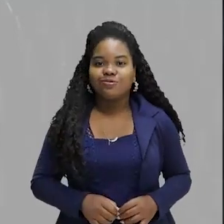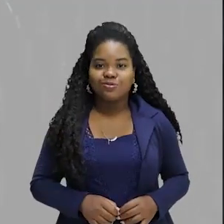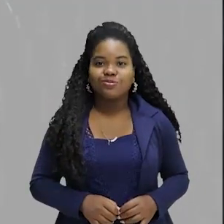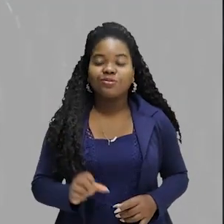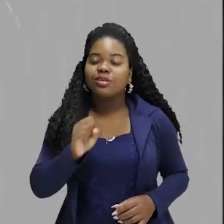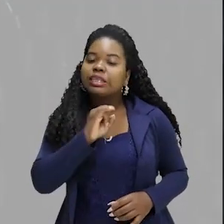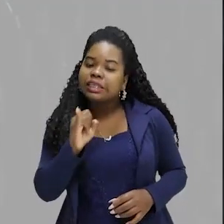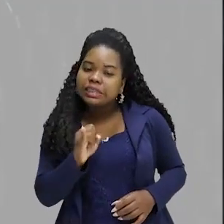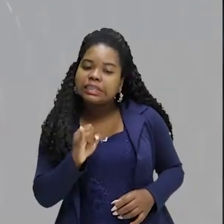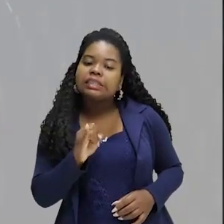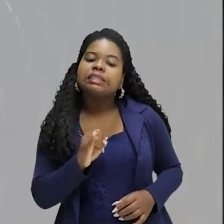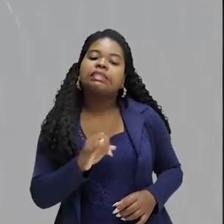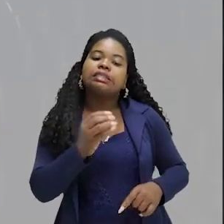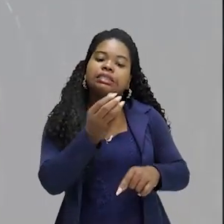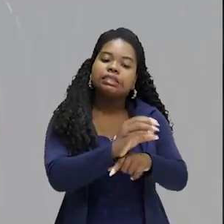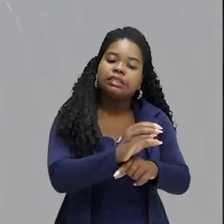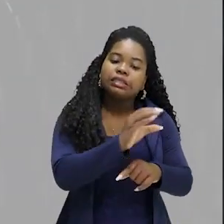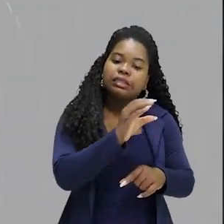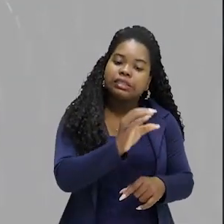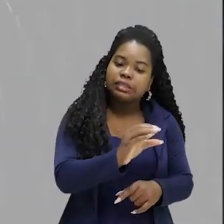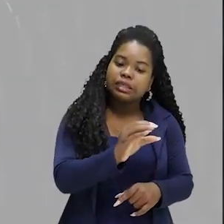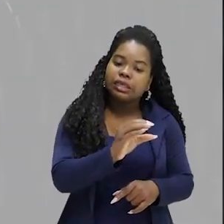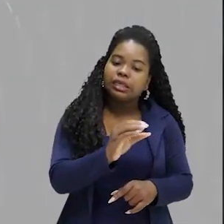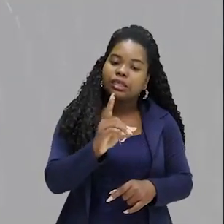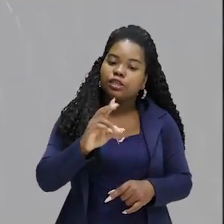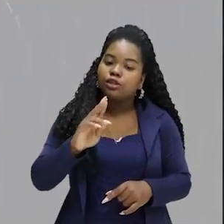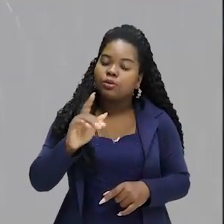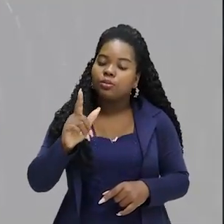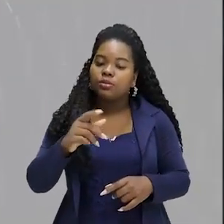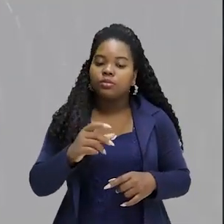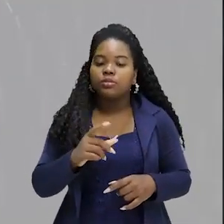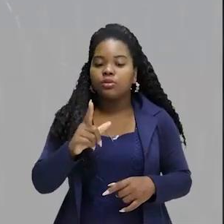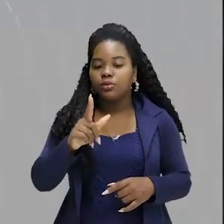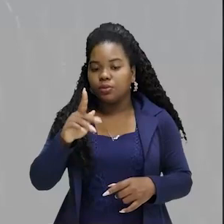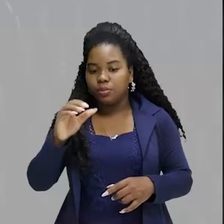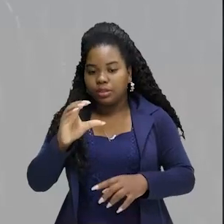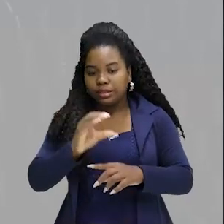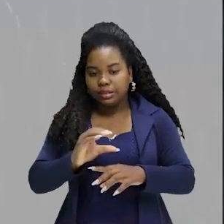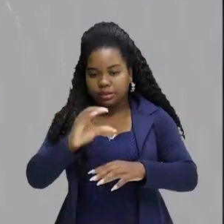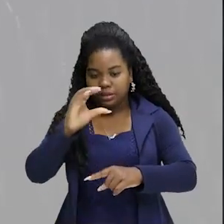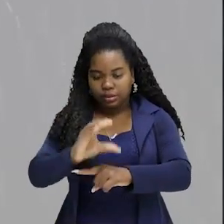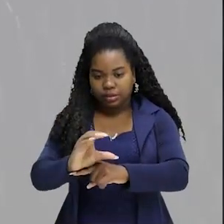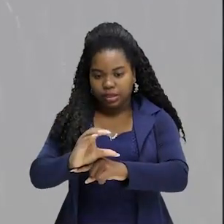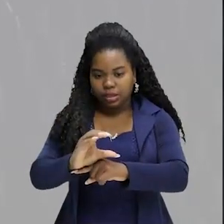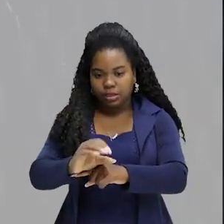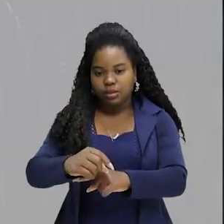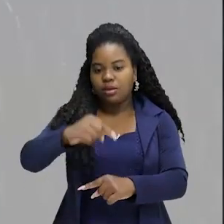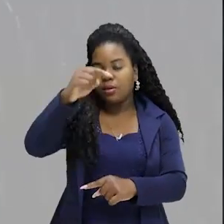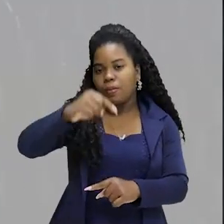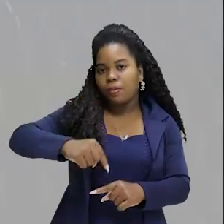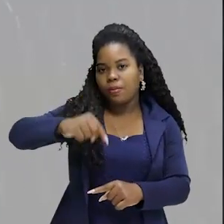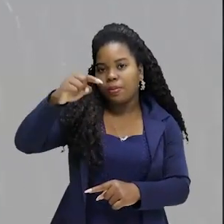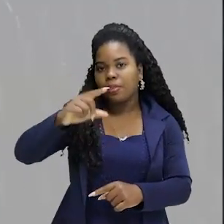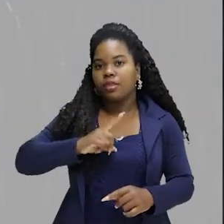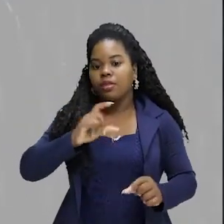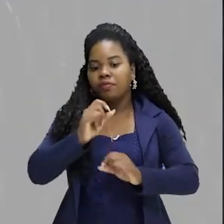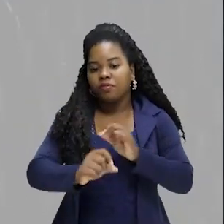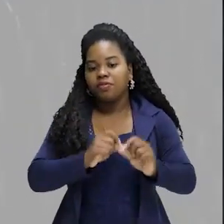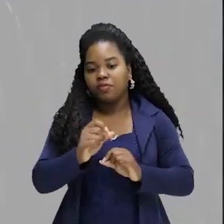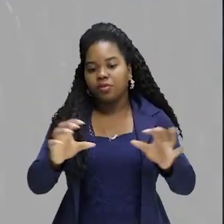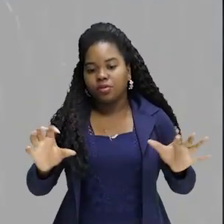E se a carbonilo, C-O, estiver entre carbonos, aí estamos diante de